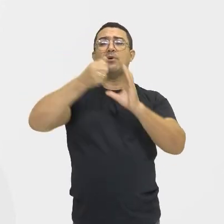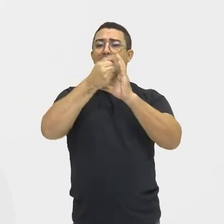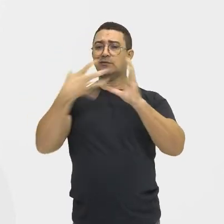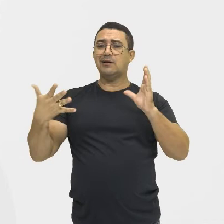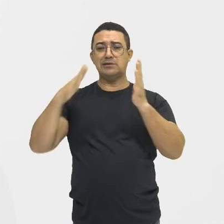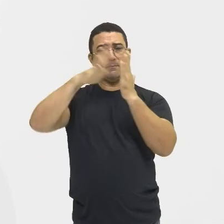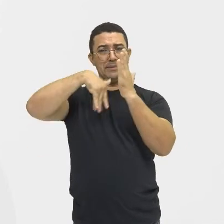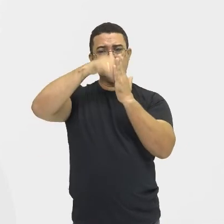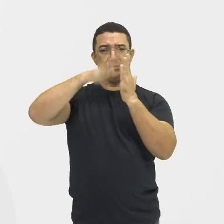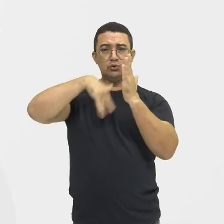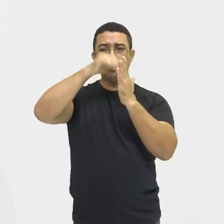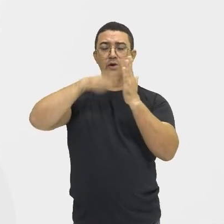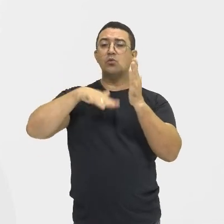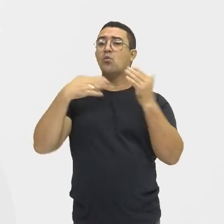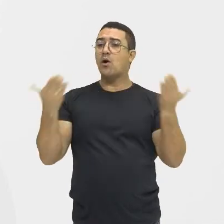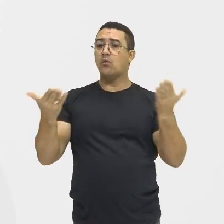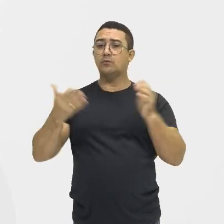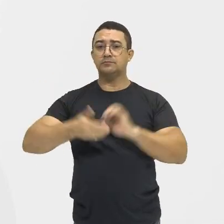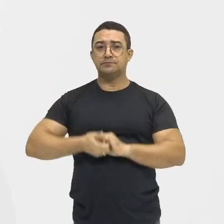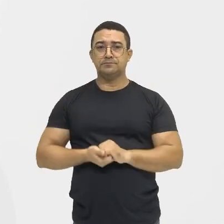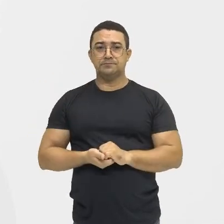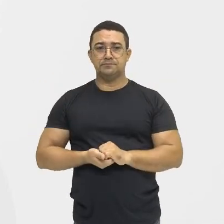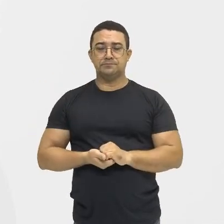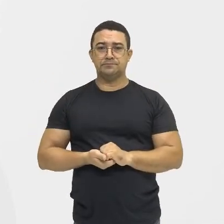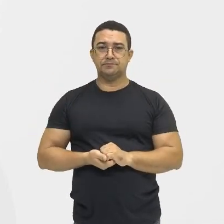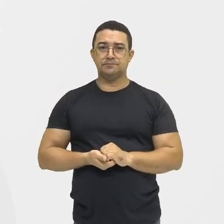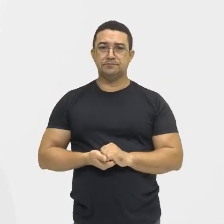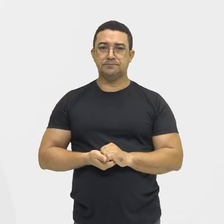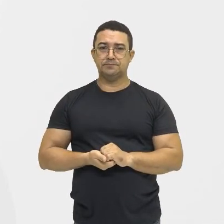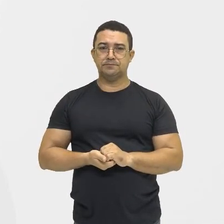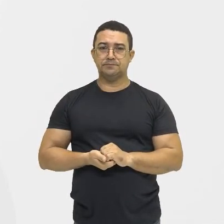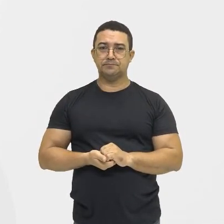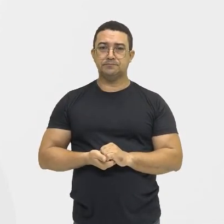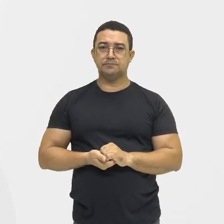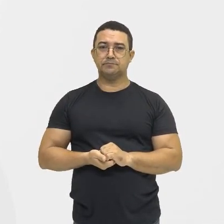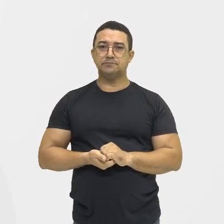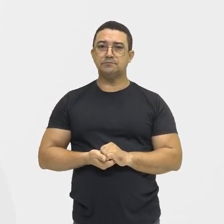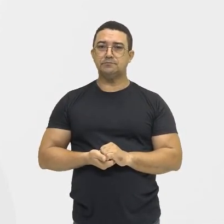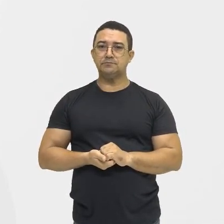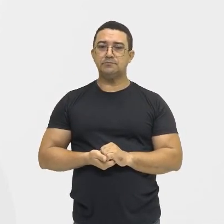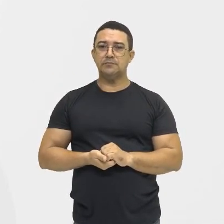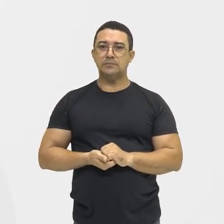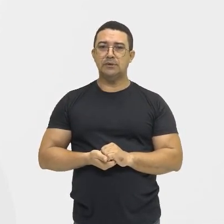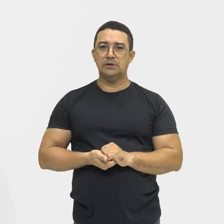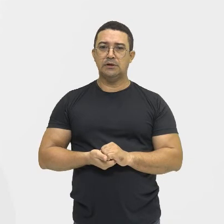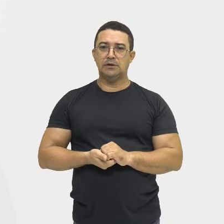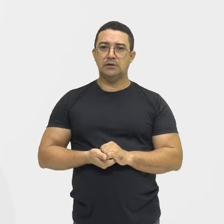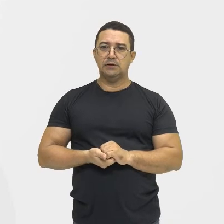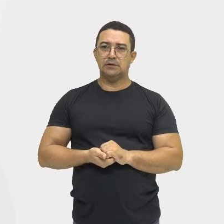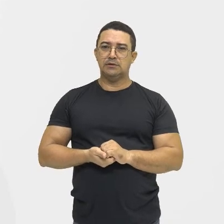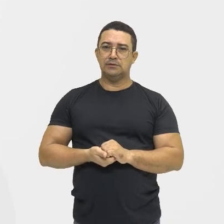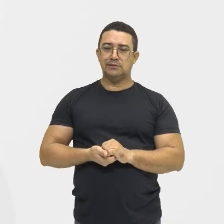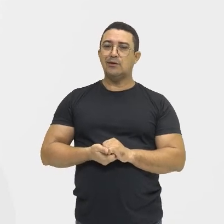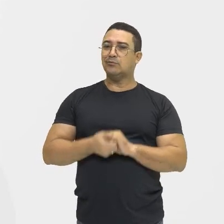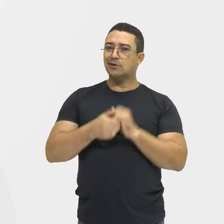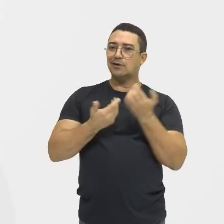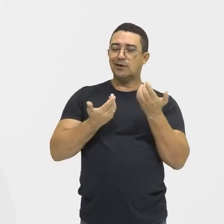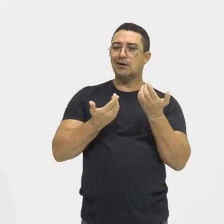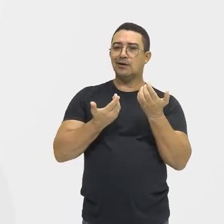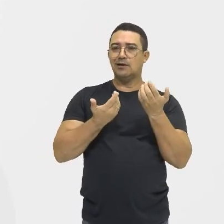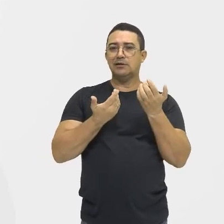pintura? Eu já comentei com vocês, mas agora eu vou reforçar. Vamos lá? Pesquisa no domínio